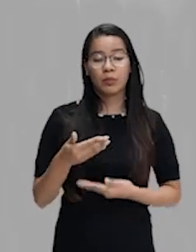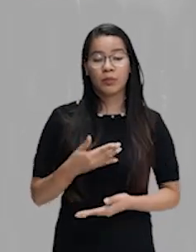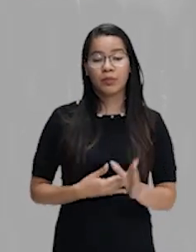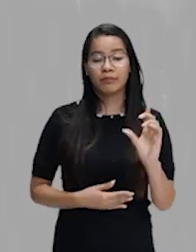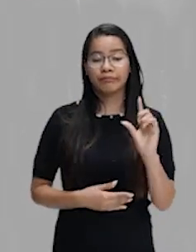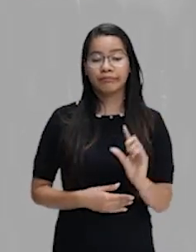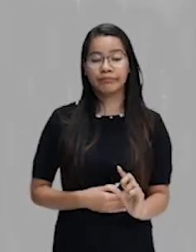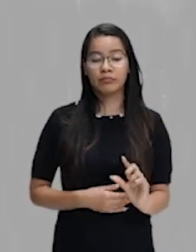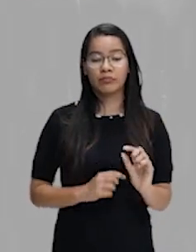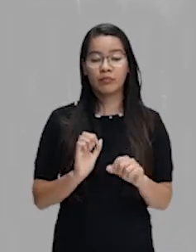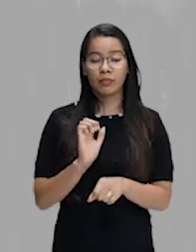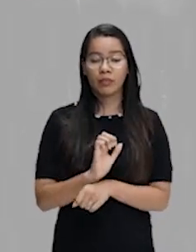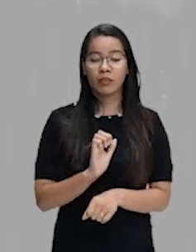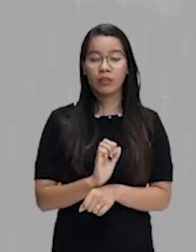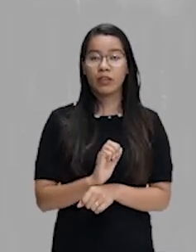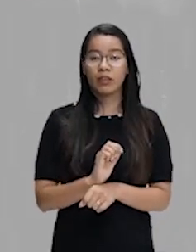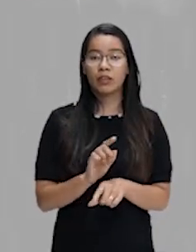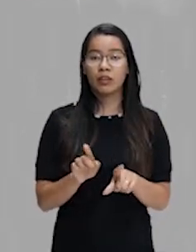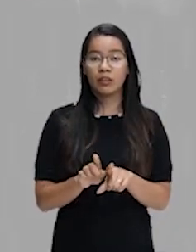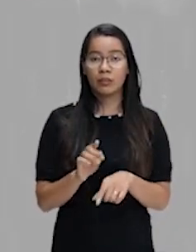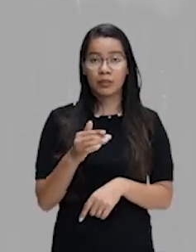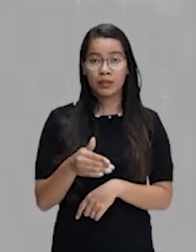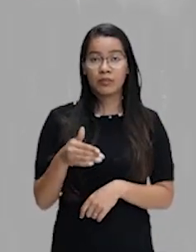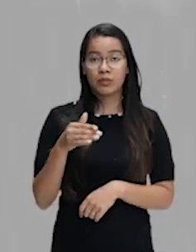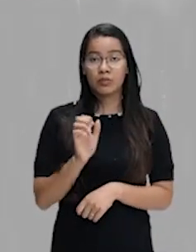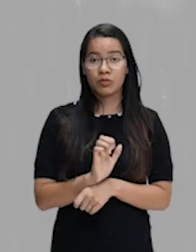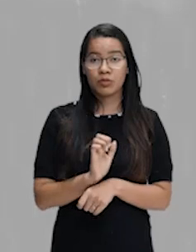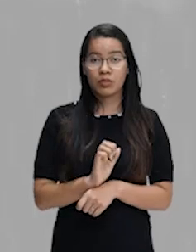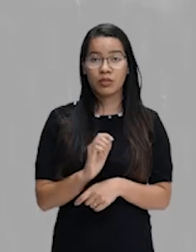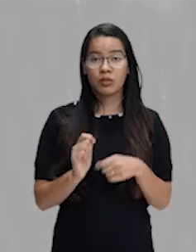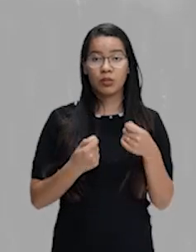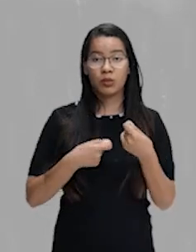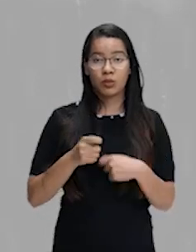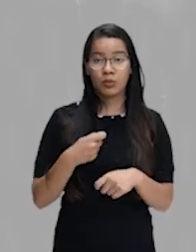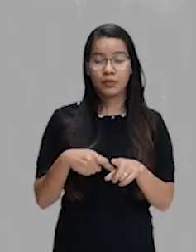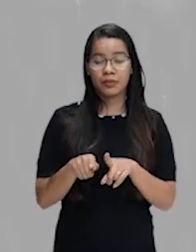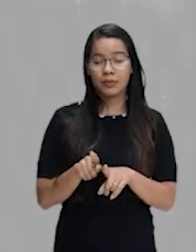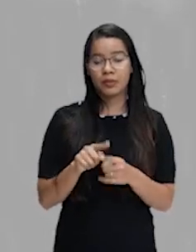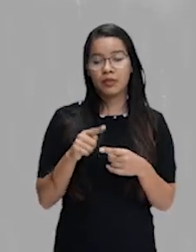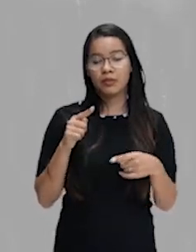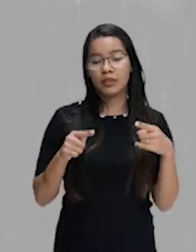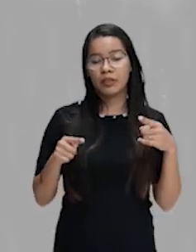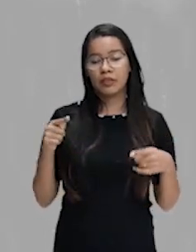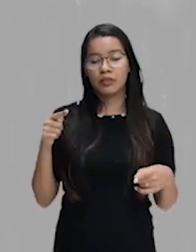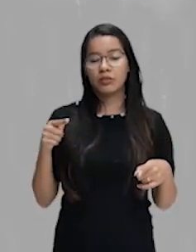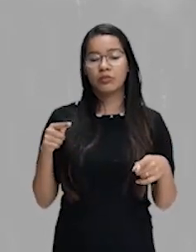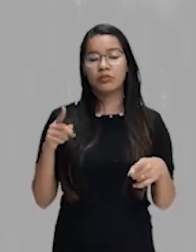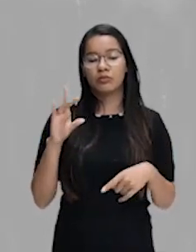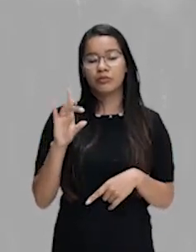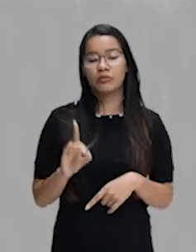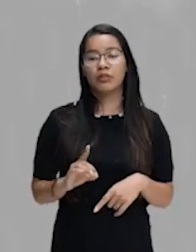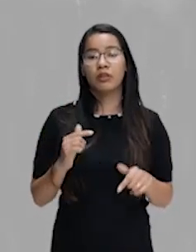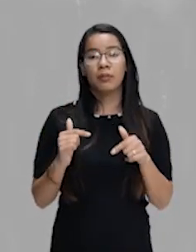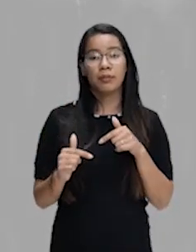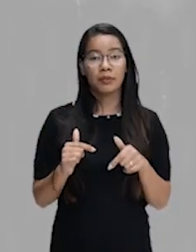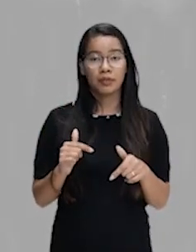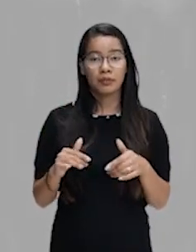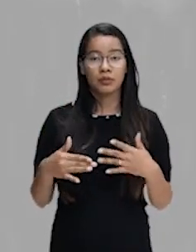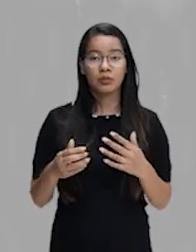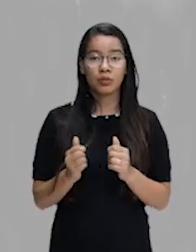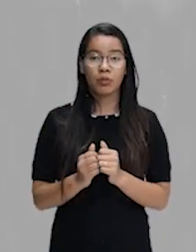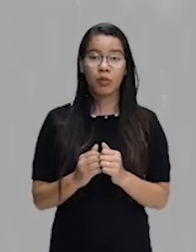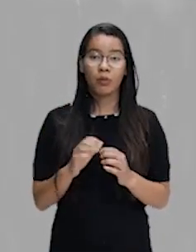redução do Estado, da participação do Estado na economia e também a flexibilização dos direitos trabalhistas, com